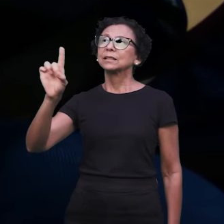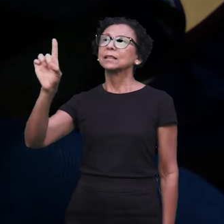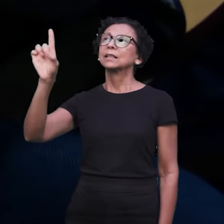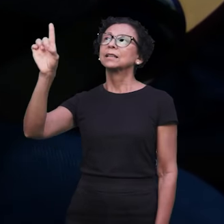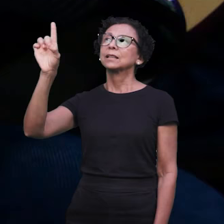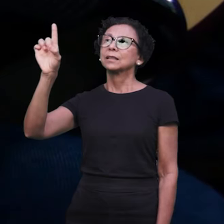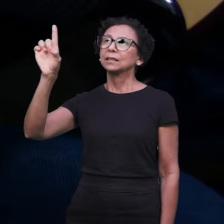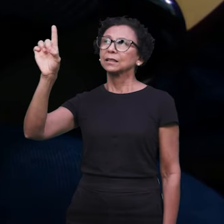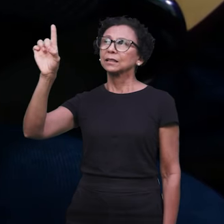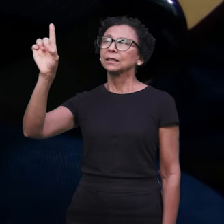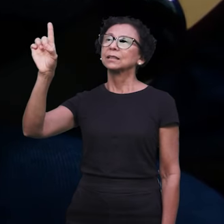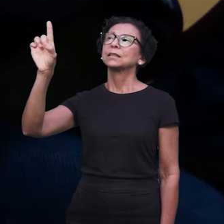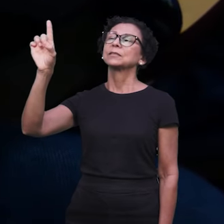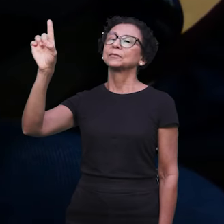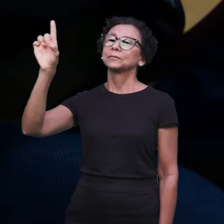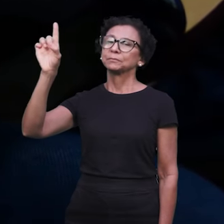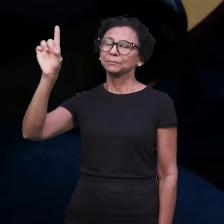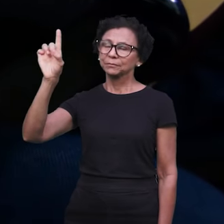em